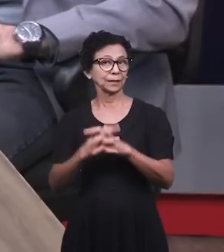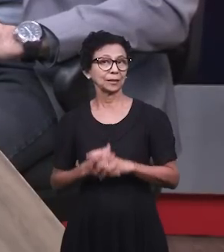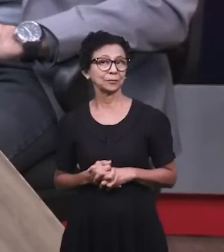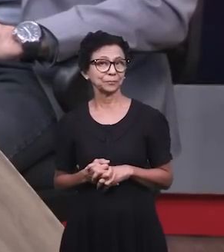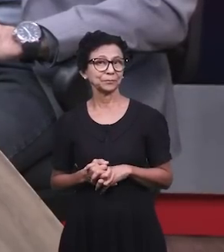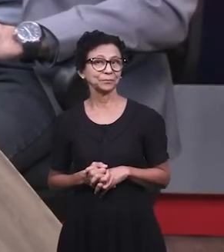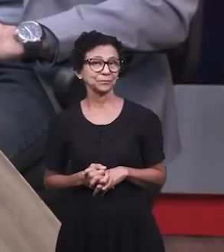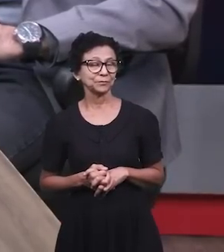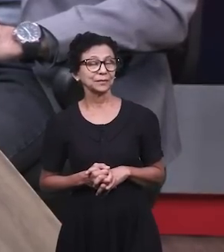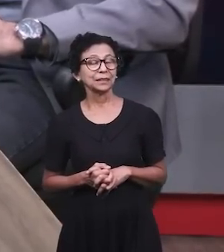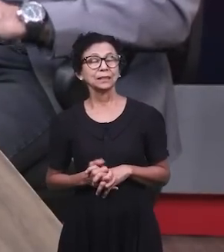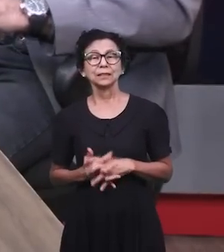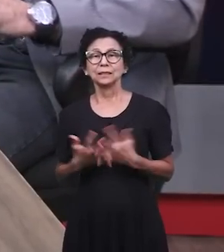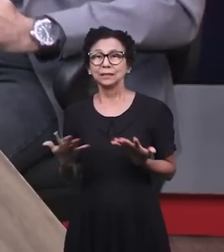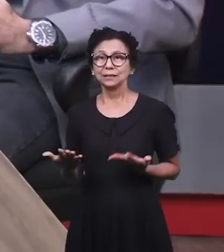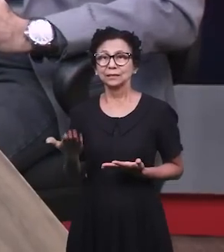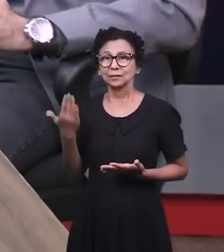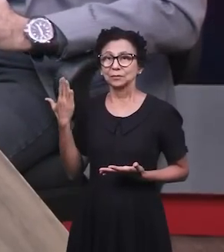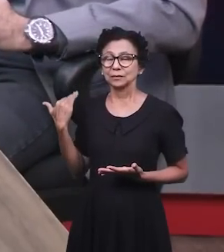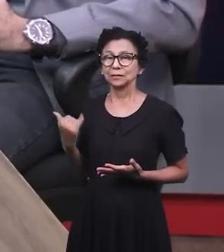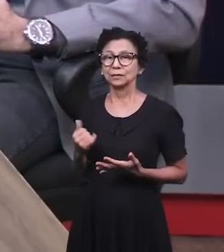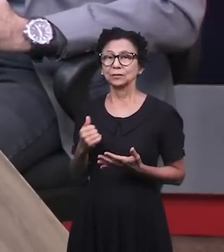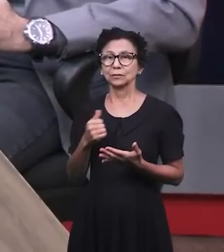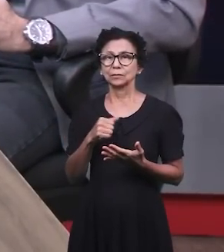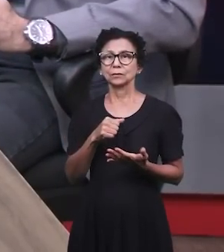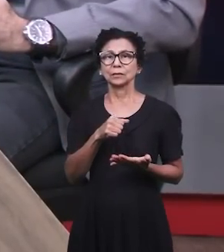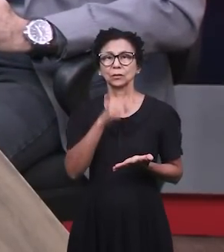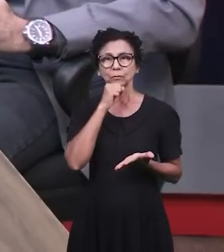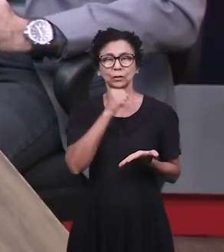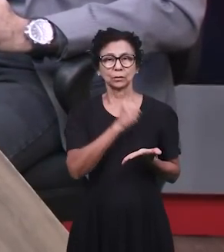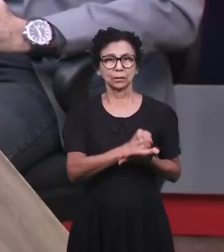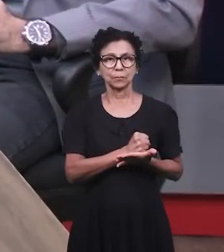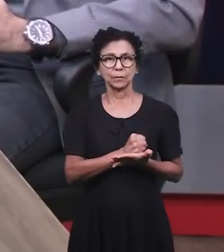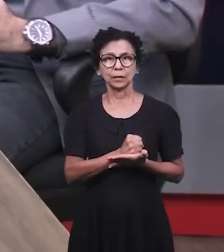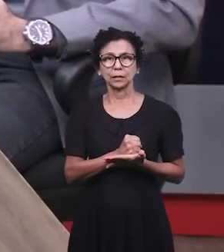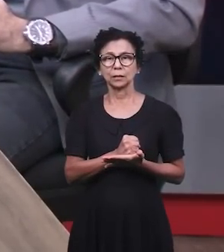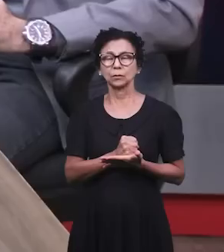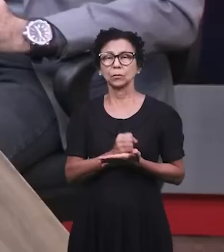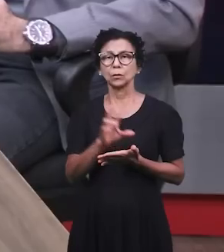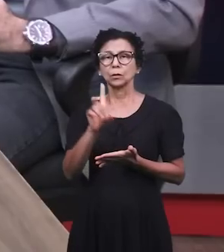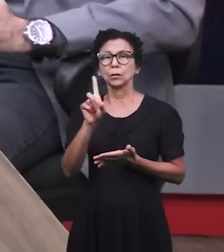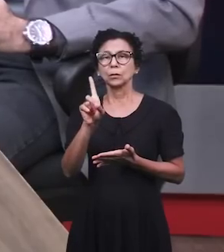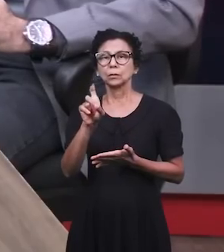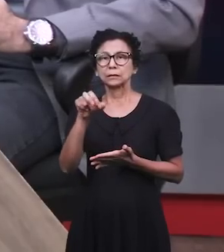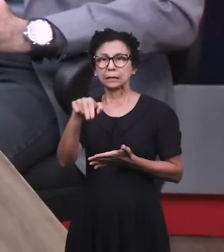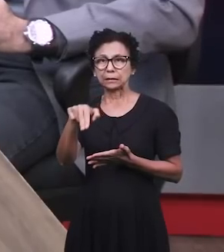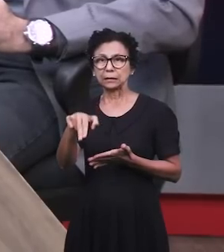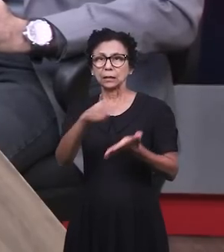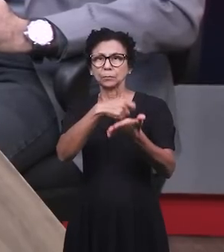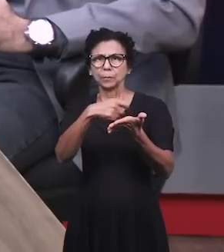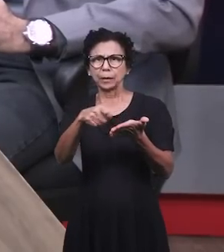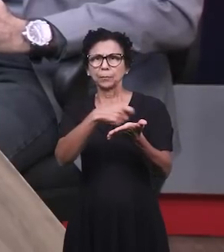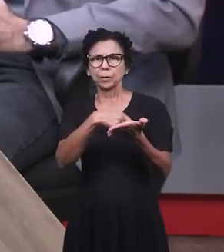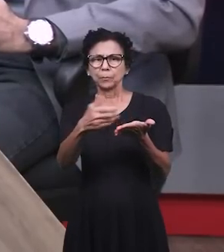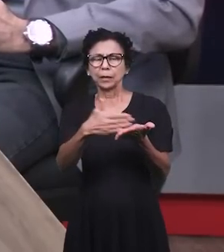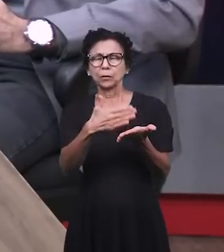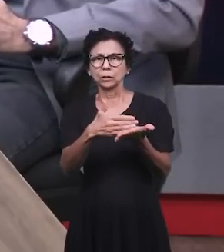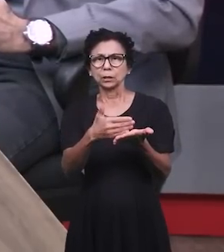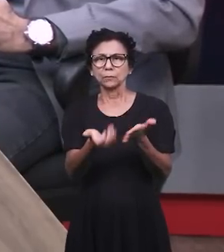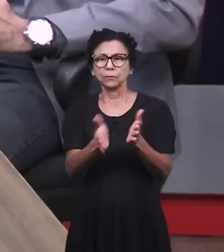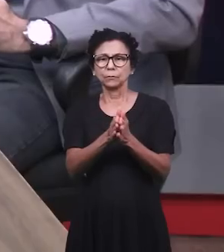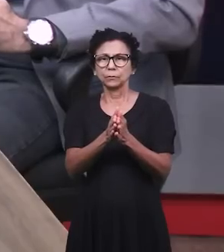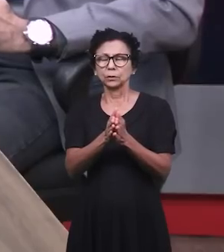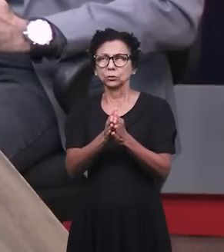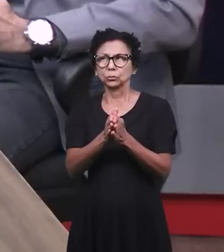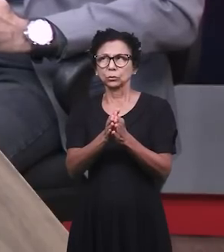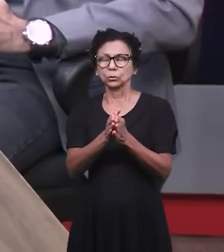dele. Sem dúvida. Ele mesmo, por certa vez, não entendeu. Ele anotou, né? Estava, vamos dizer, criptografado ali, mas com o